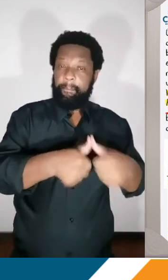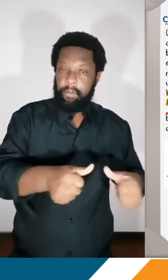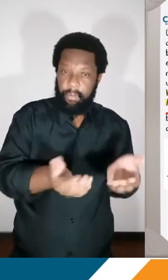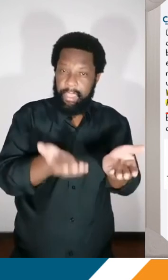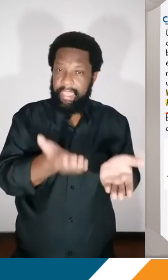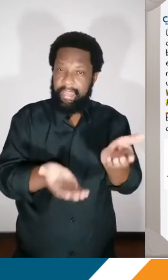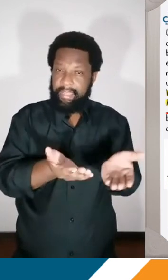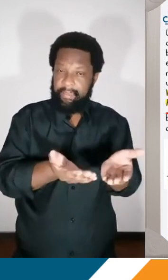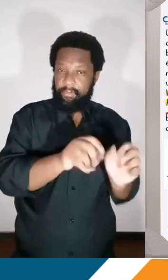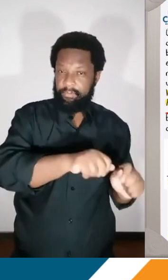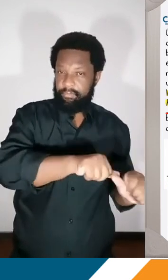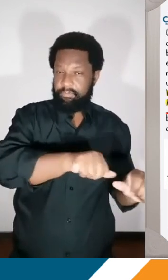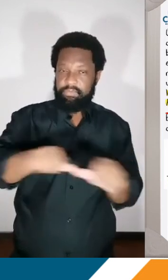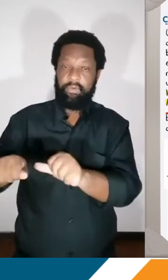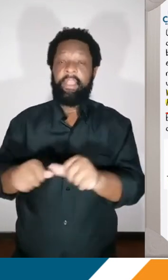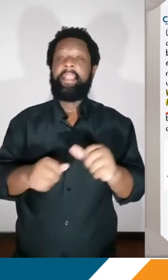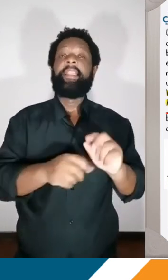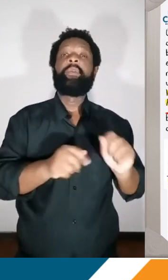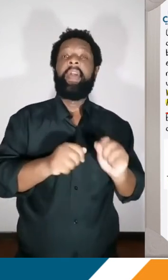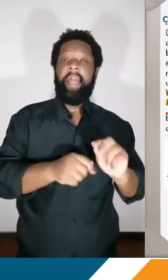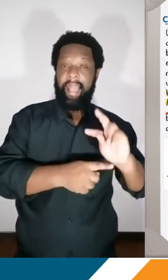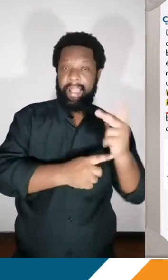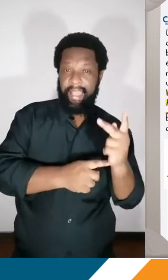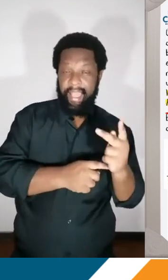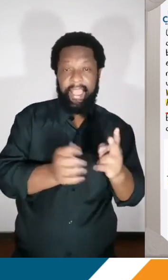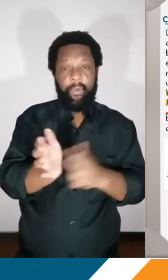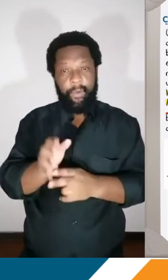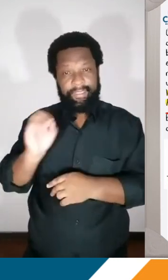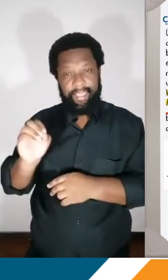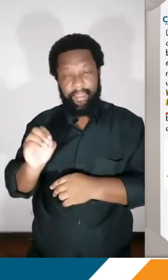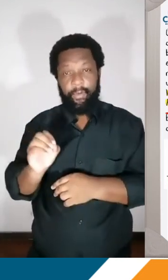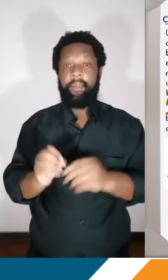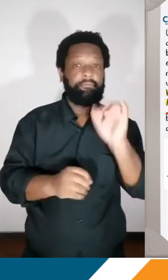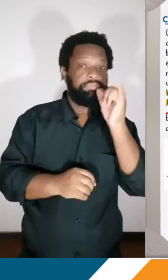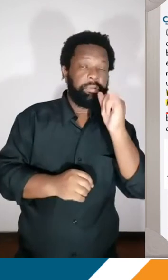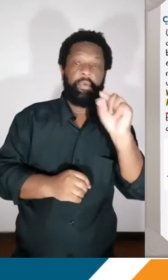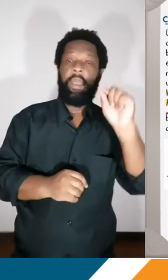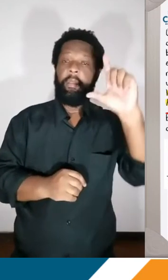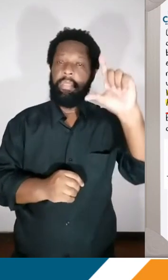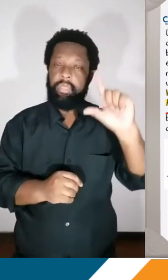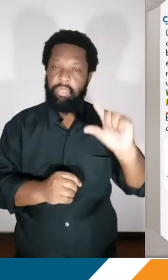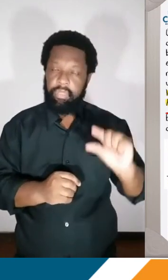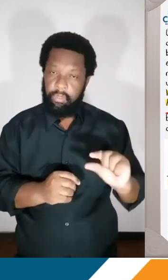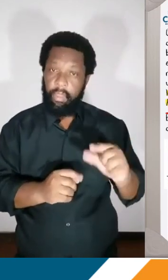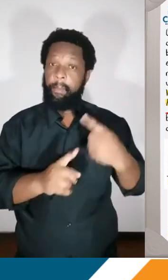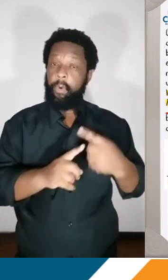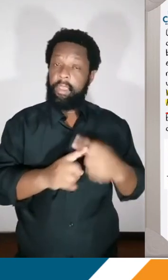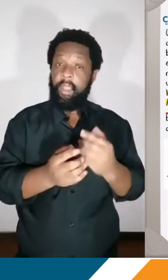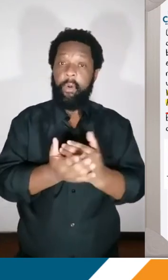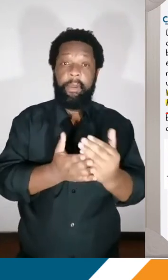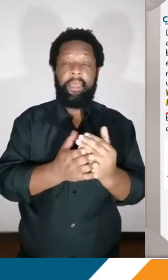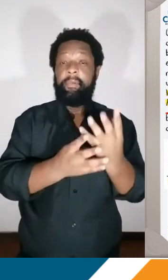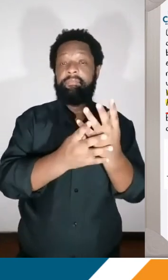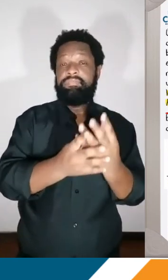de equilíbrio dele, que é o nosso H igual a zero, a energia cinética dele vai diminuir, porque ele vai começar